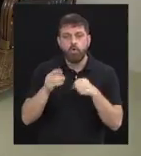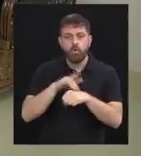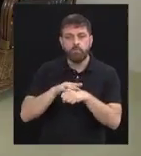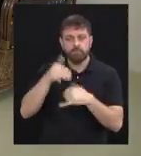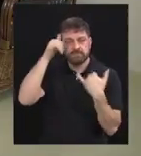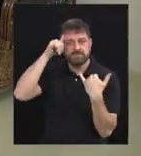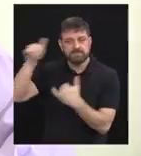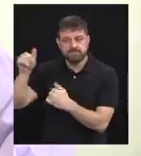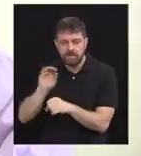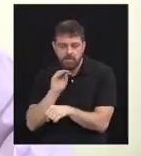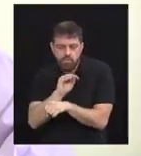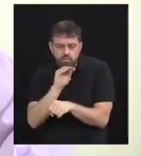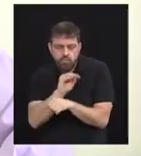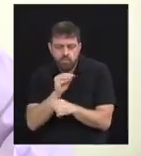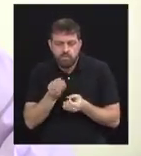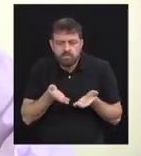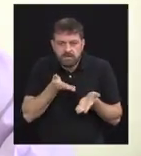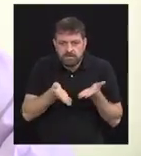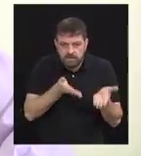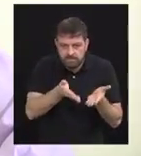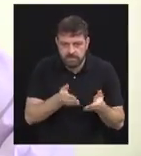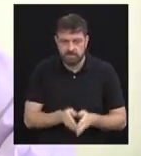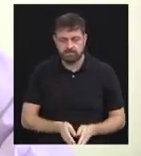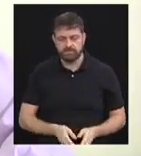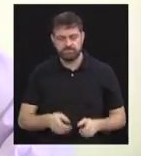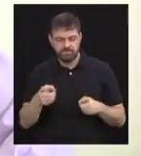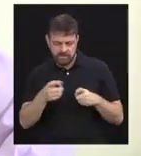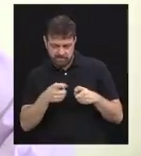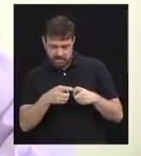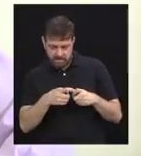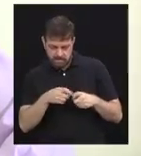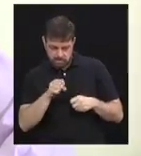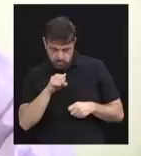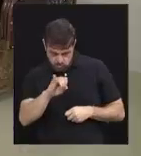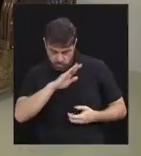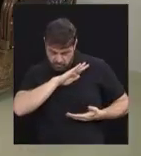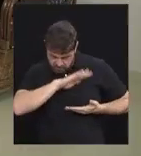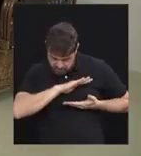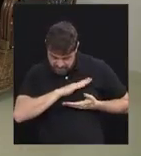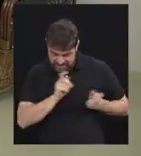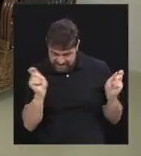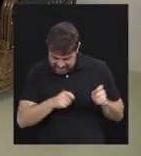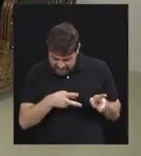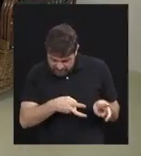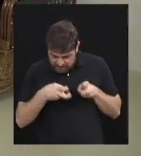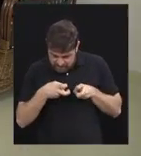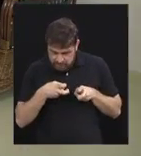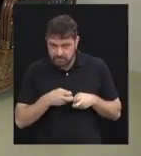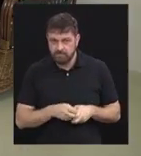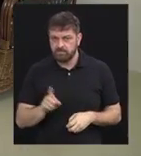prevenção, tratamento. Doutor, diagnóstico é só com a mamografia? Não.